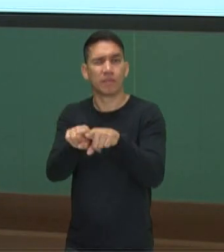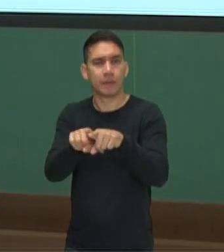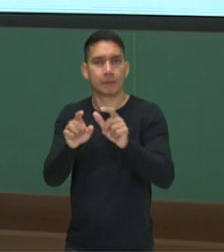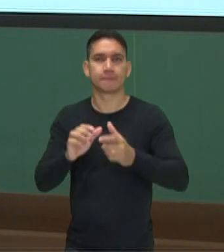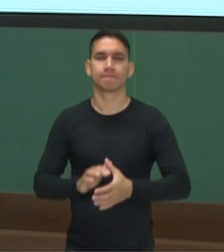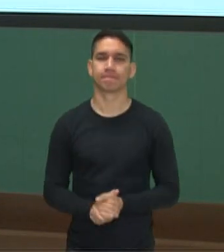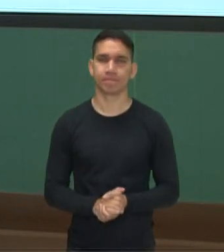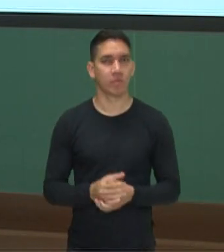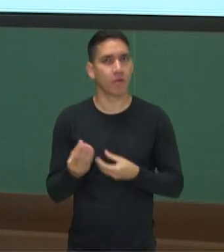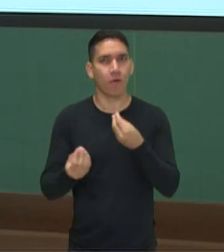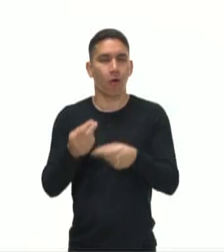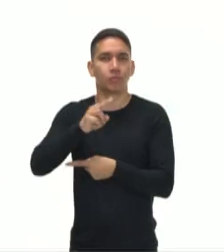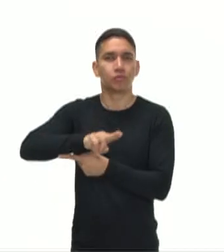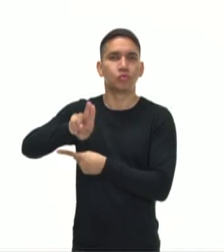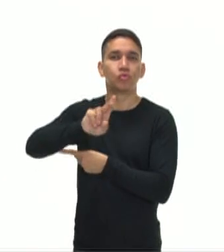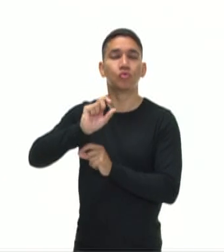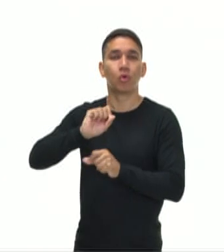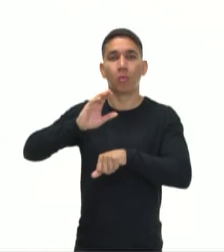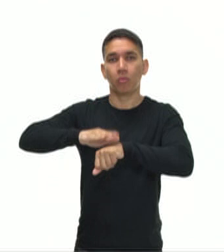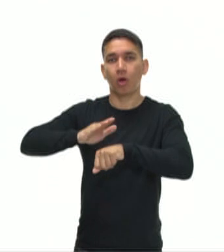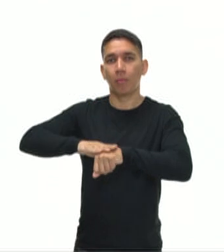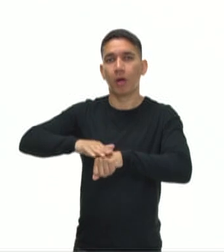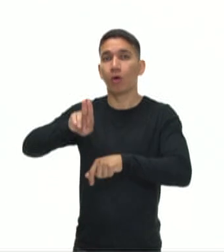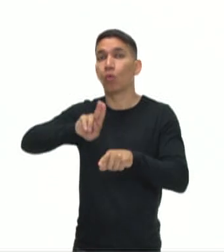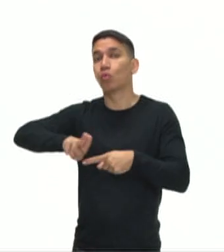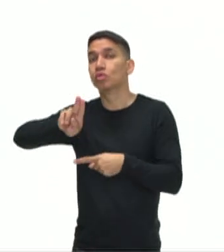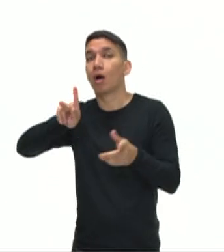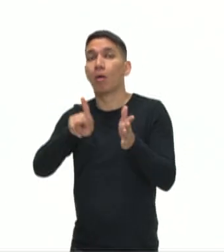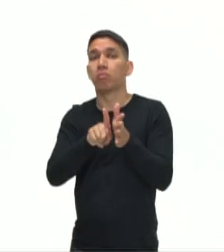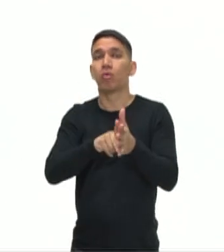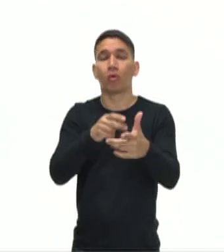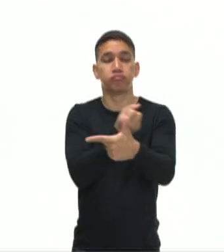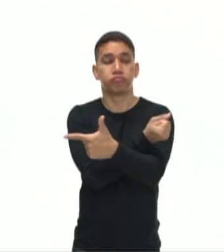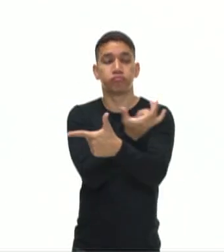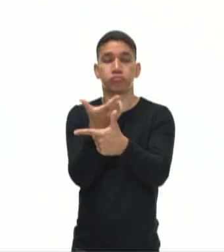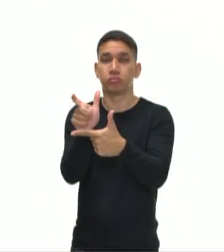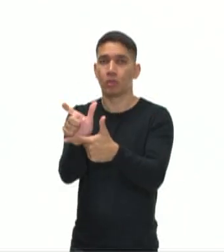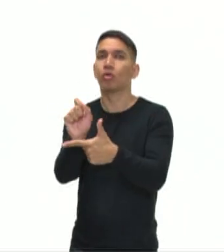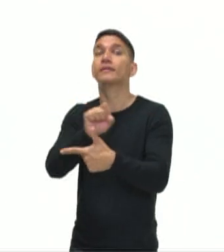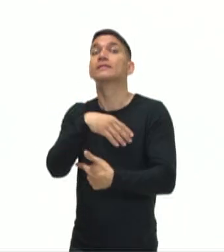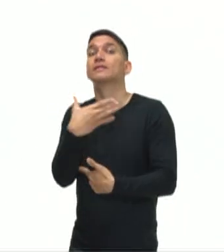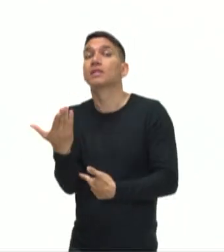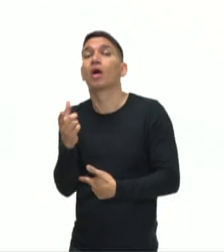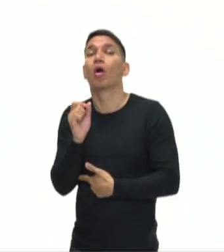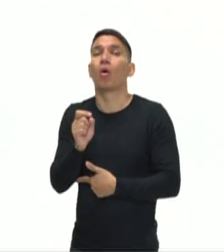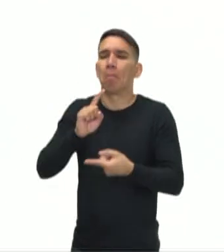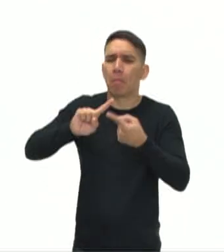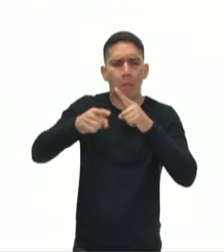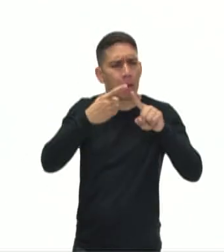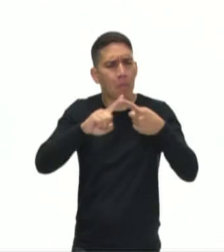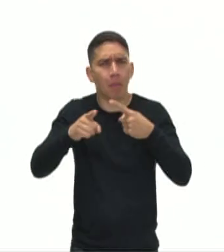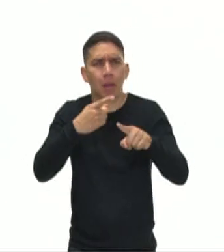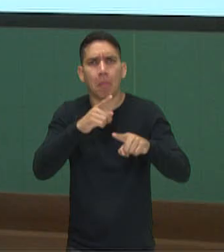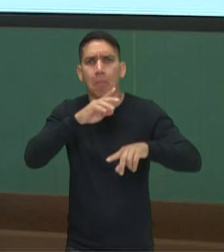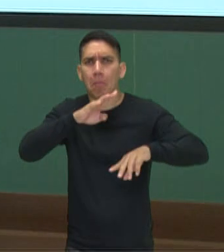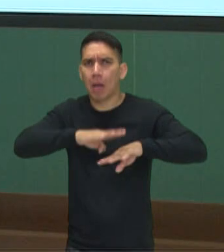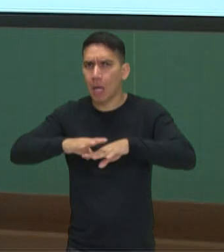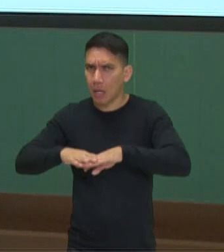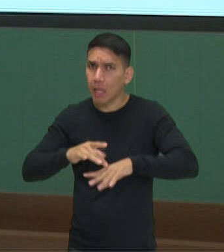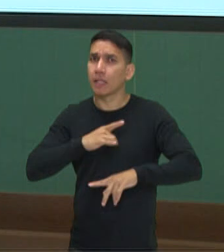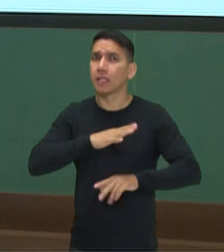Como utilizá-la quando fazemos operações com monômios e polinômios? Então, a álgebra tem algumas regrinhas, tem